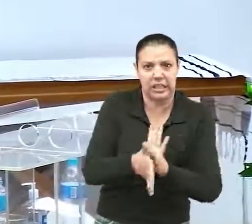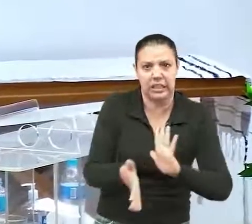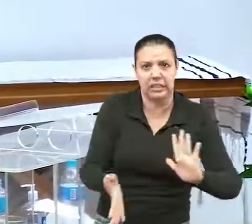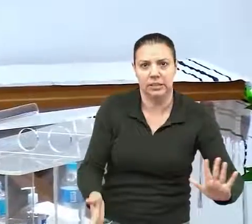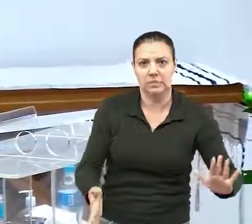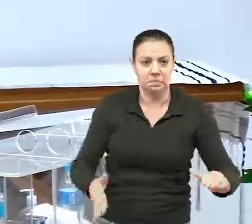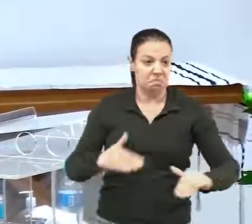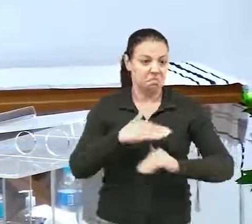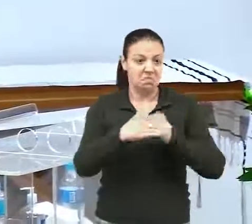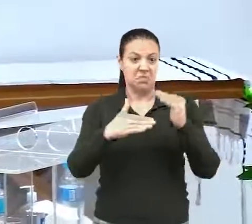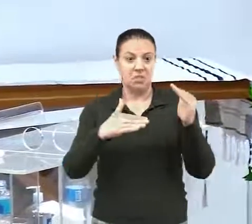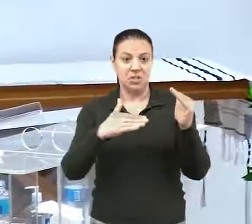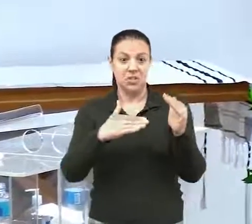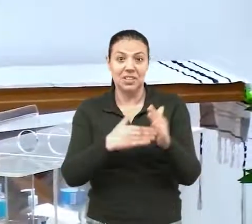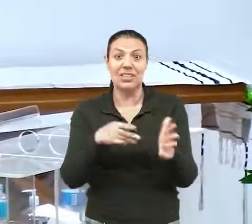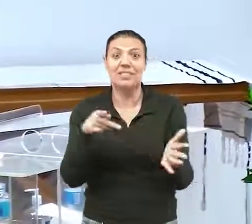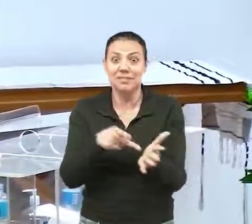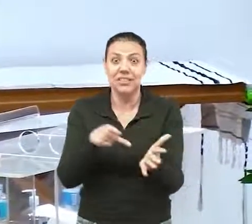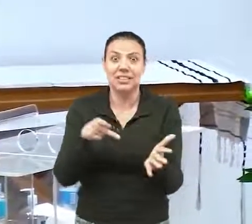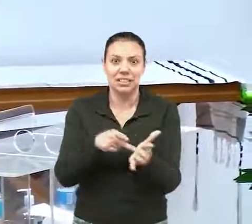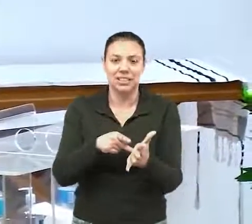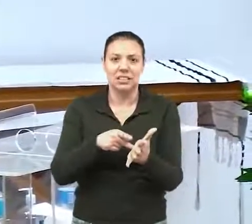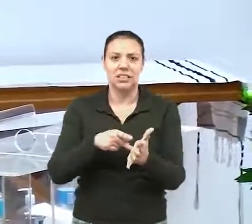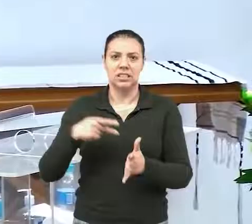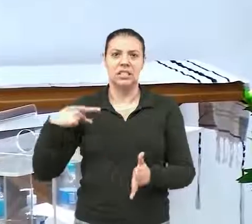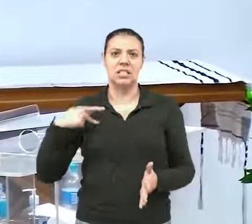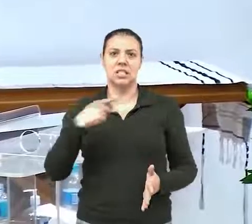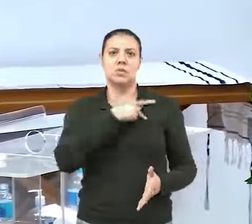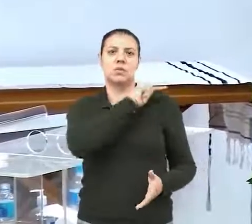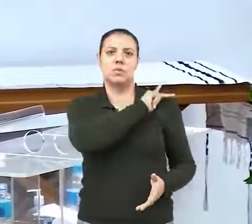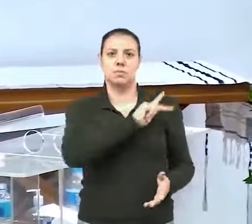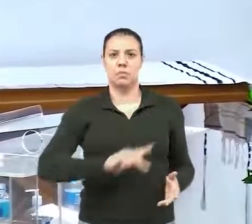a esta realidade da saúde pública,